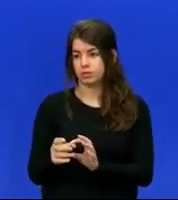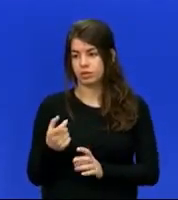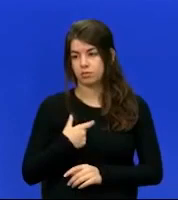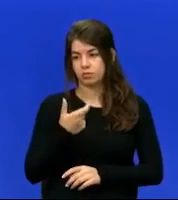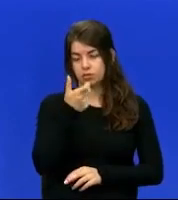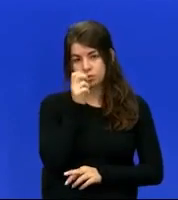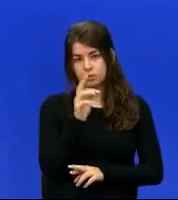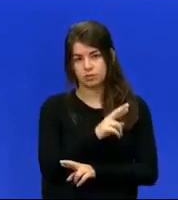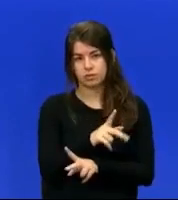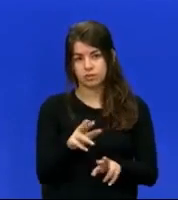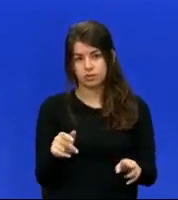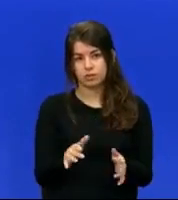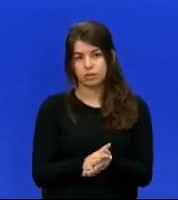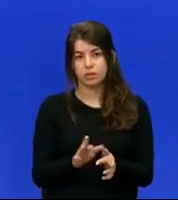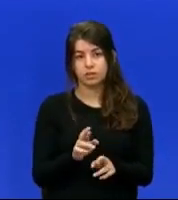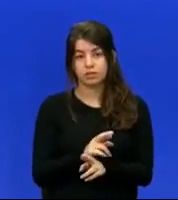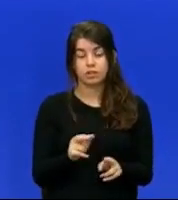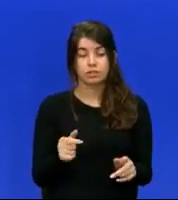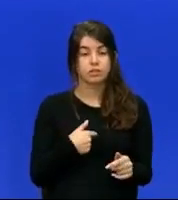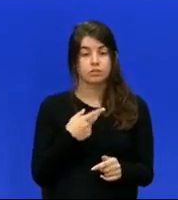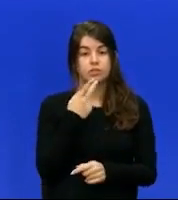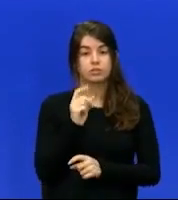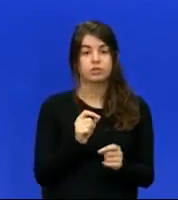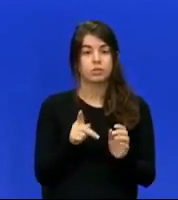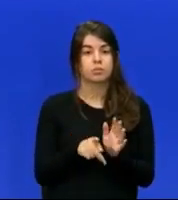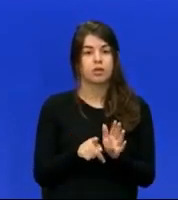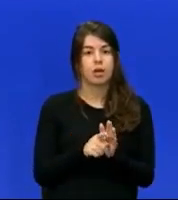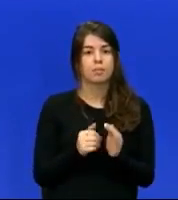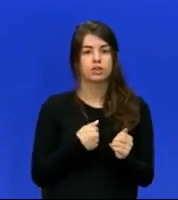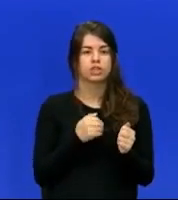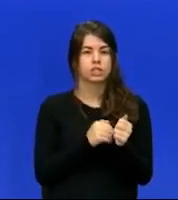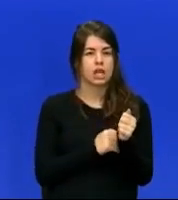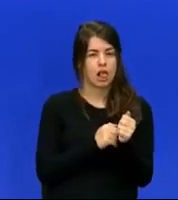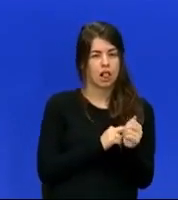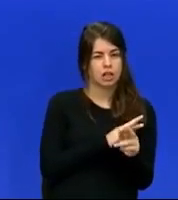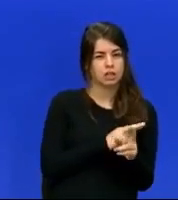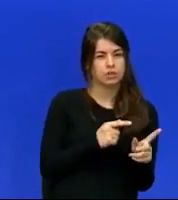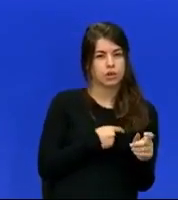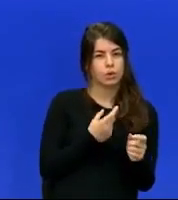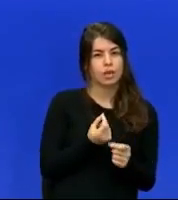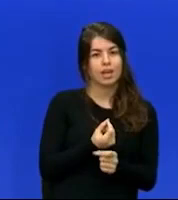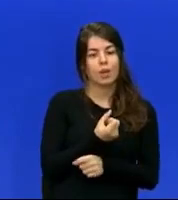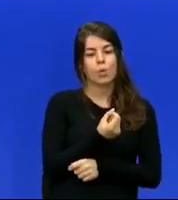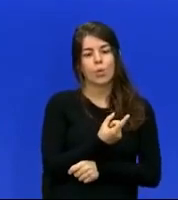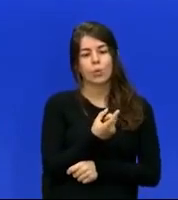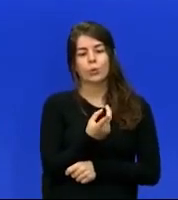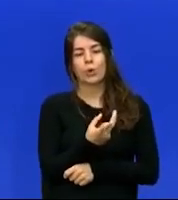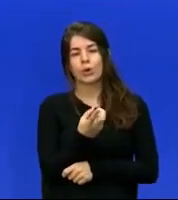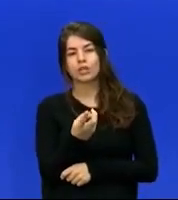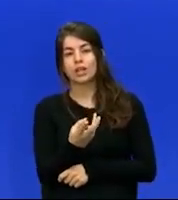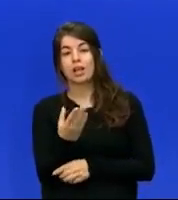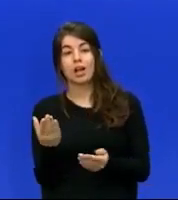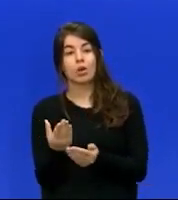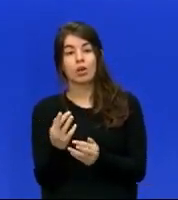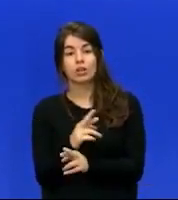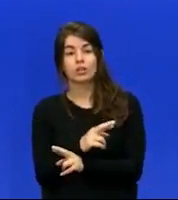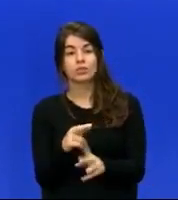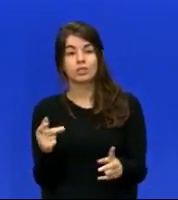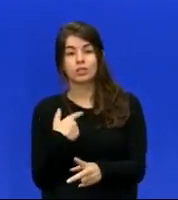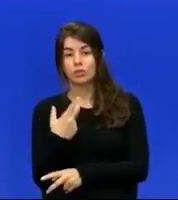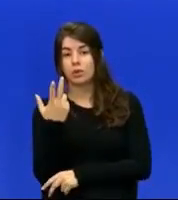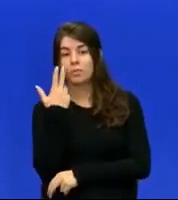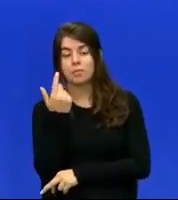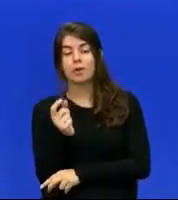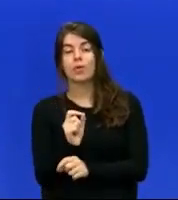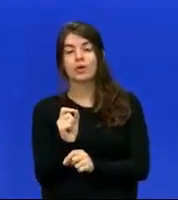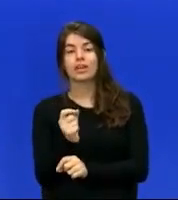variáveis, né? Diferentemente quando eu estou trabalhando com variável discreta, que refere-se à contagem. Então, no caso da distribuição normal,